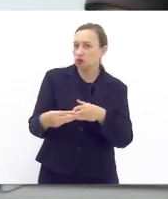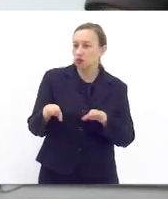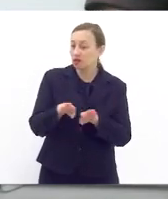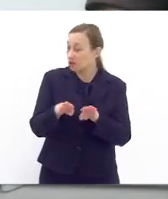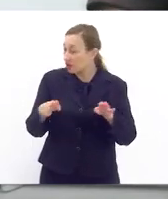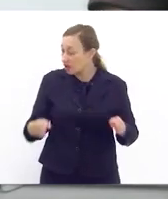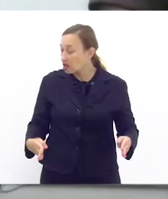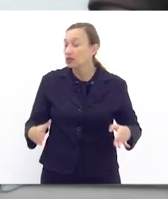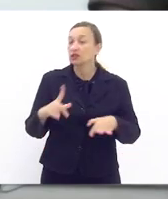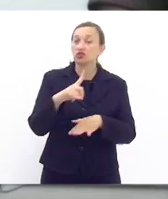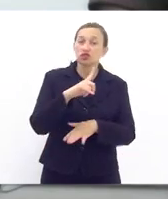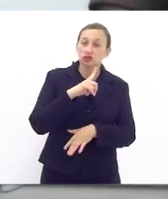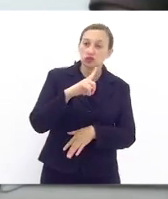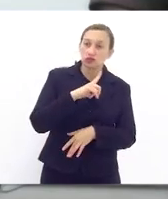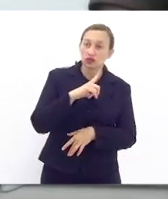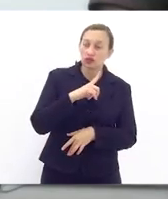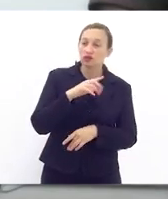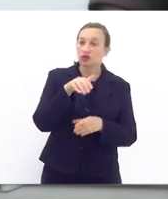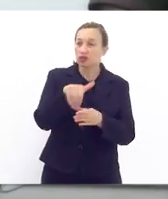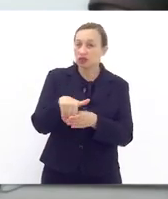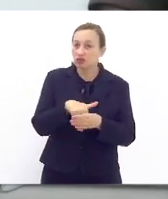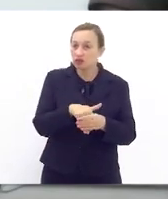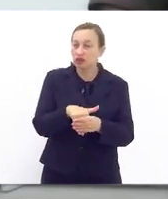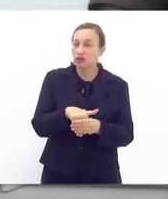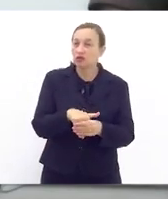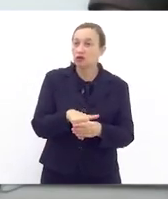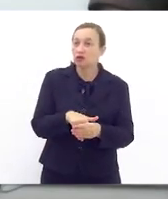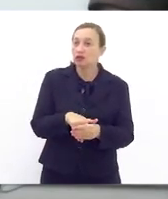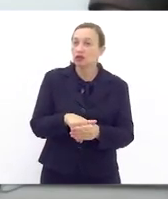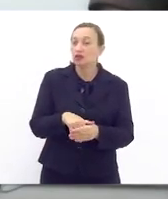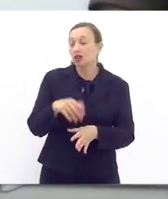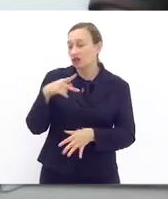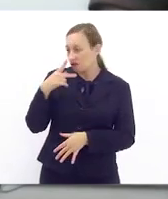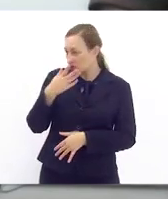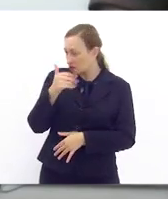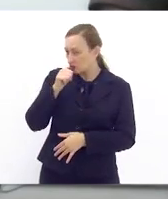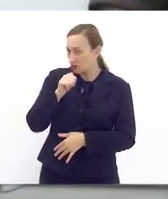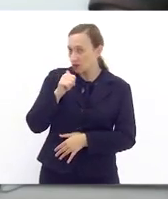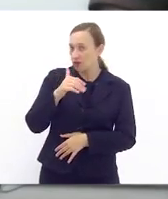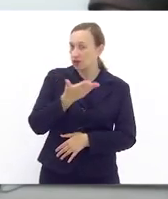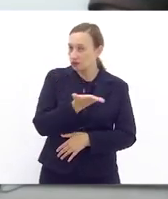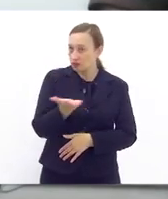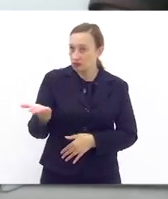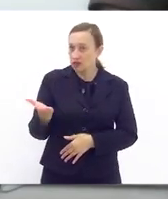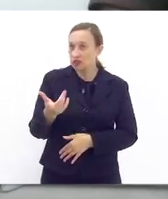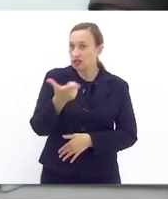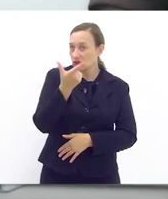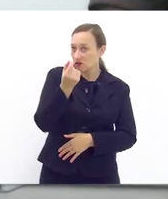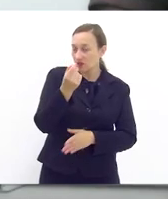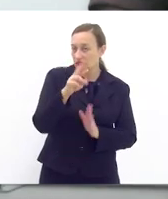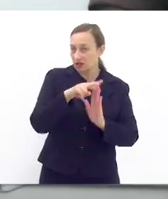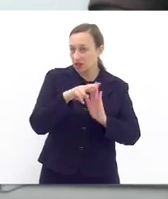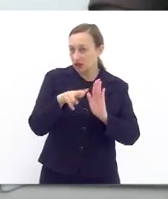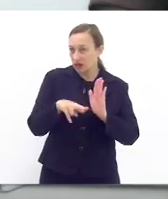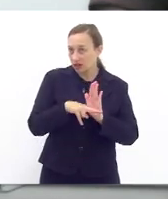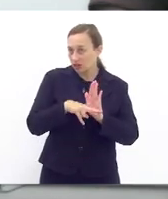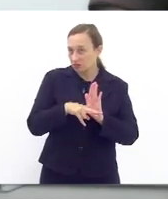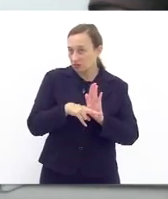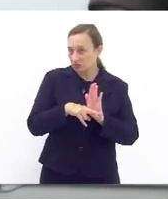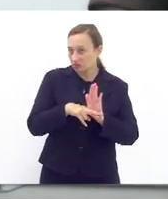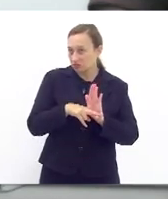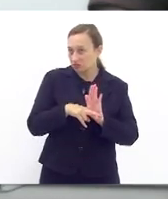mesa tivemos as votações e aqui digo aos senhores são 20 metas e